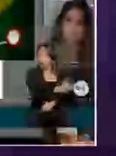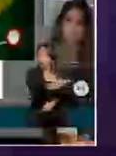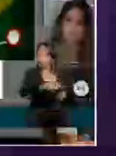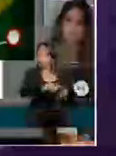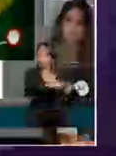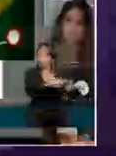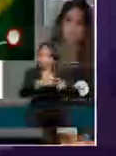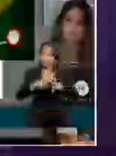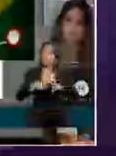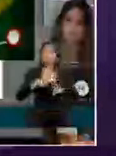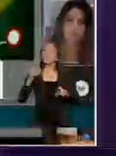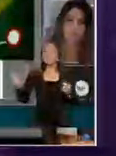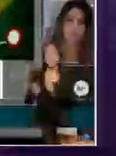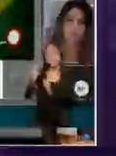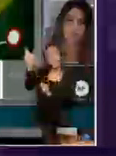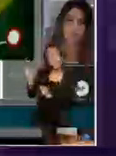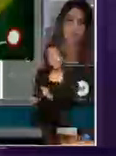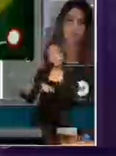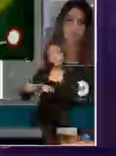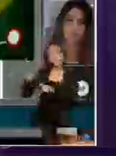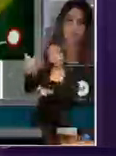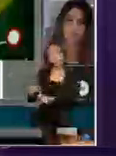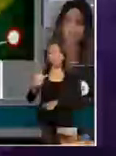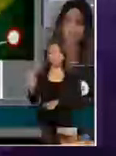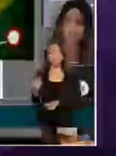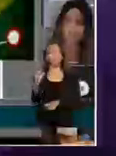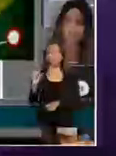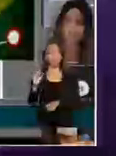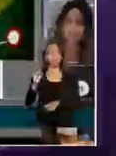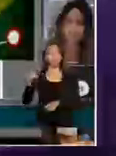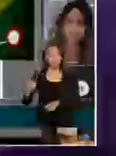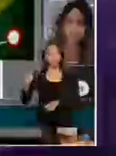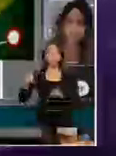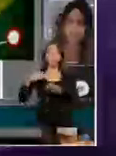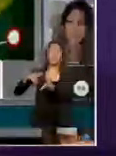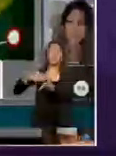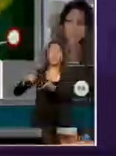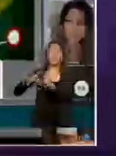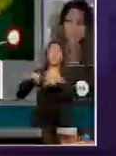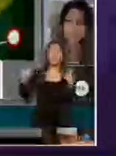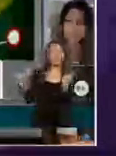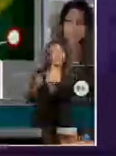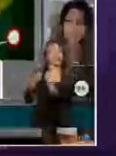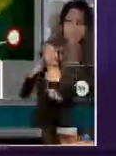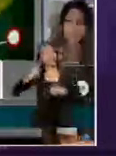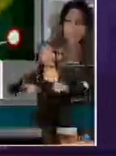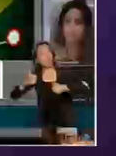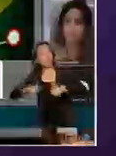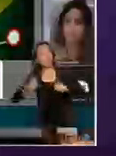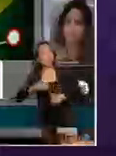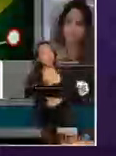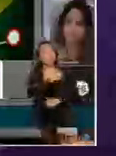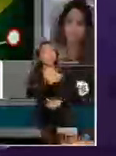dezembro com a doutora Rosana numa reunião na Secretaria de Enfrentamento à Covid para avaliar a questão da vacinação de crianças